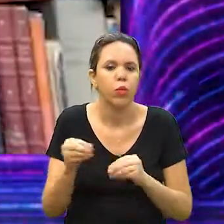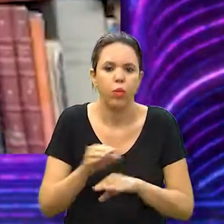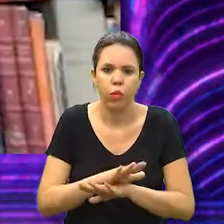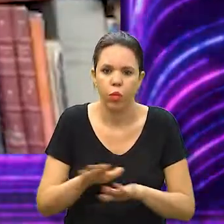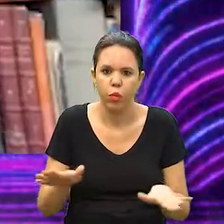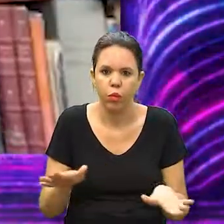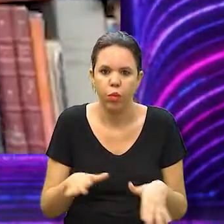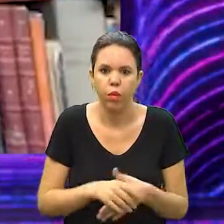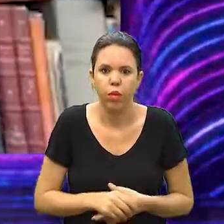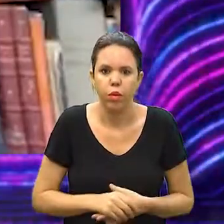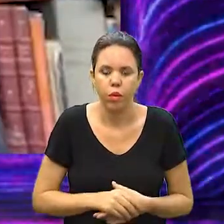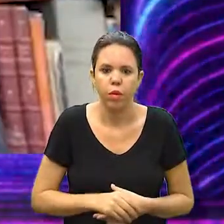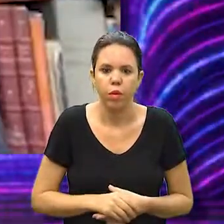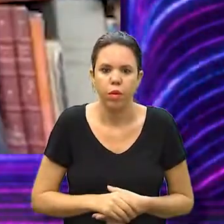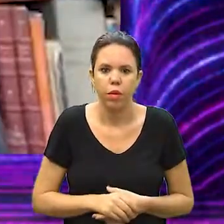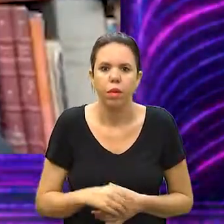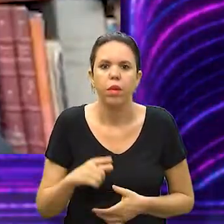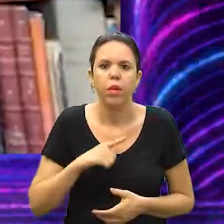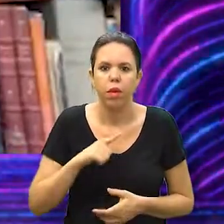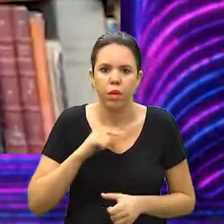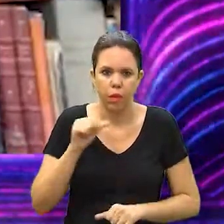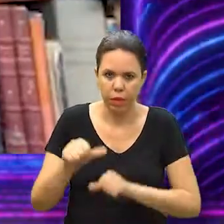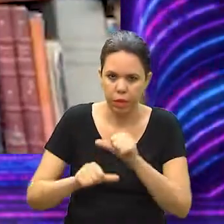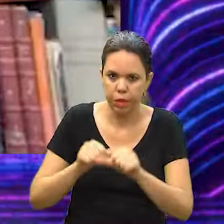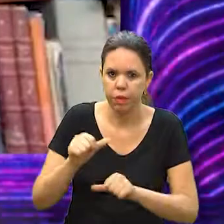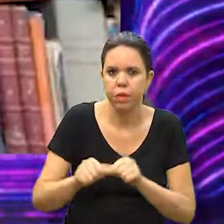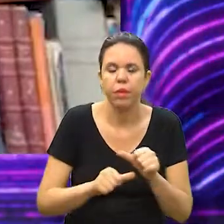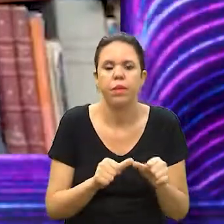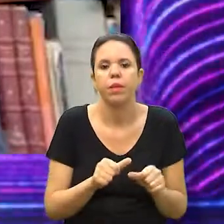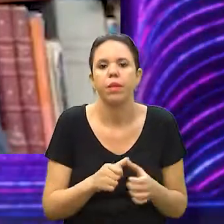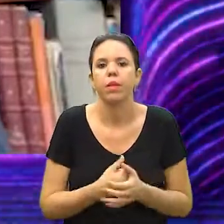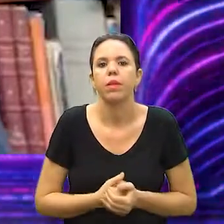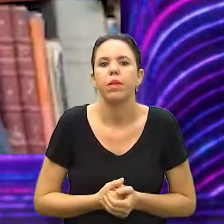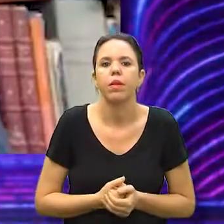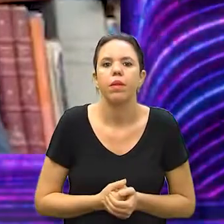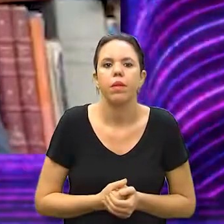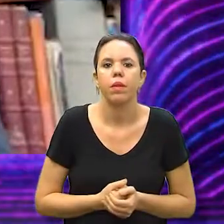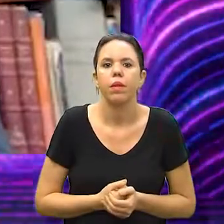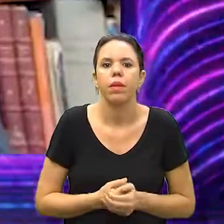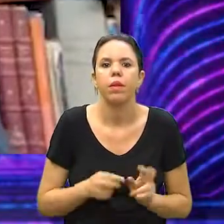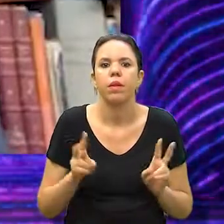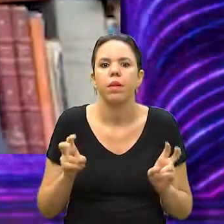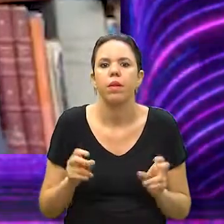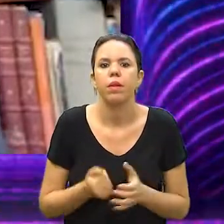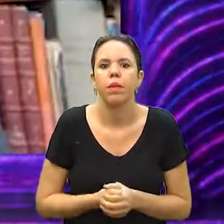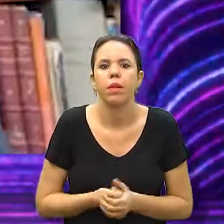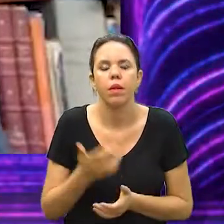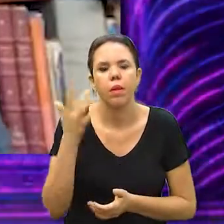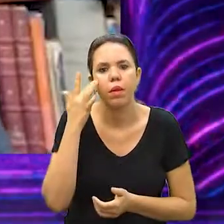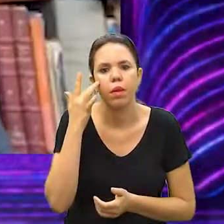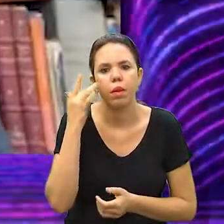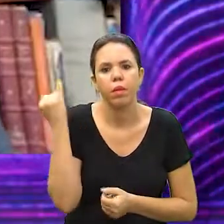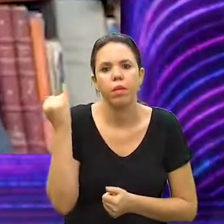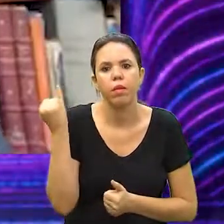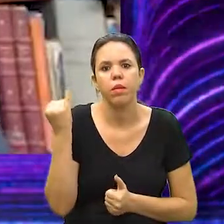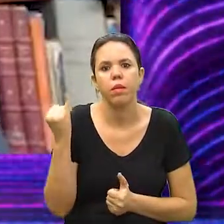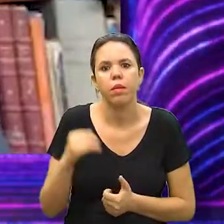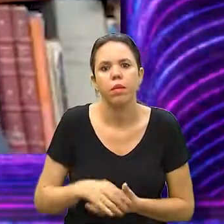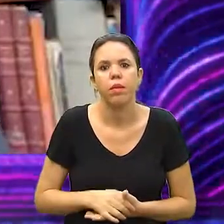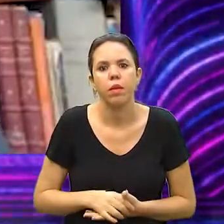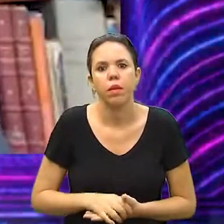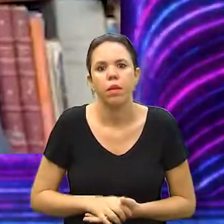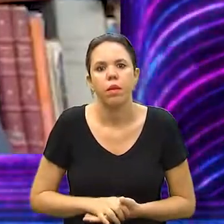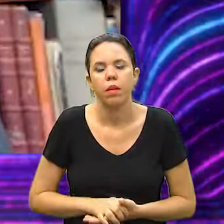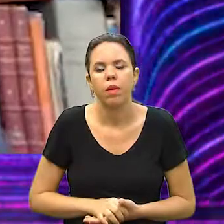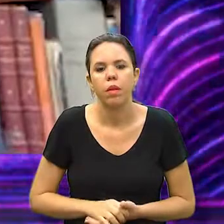sumir, obviamente. Está tendo uma transformação, mas a questão que eu acho mais importante